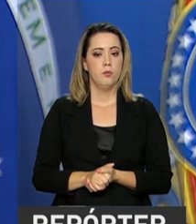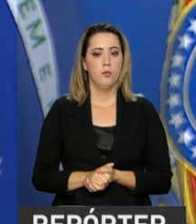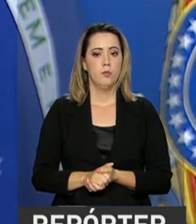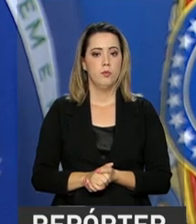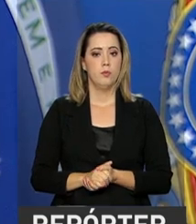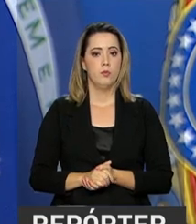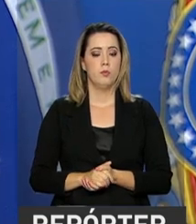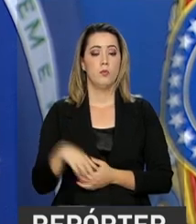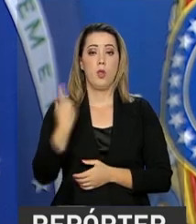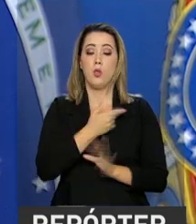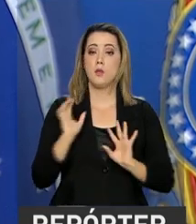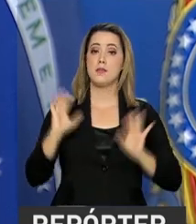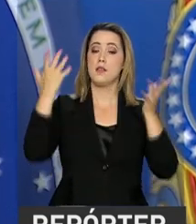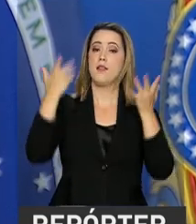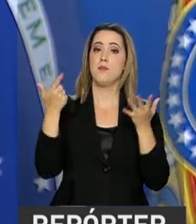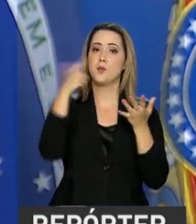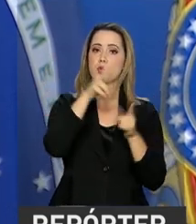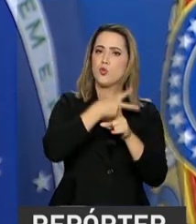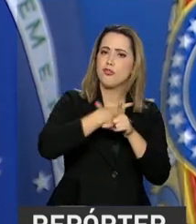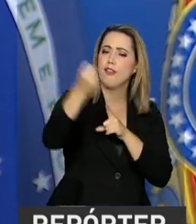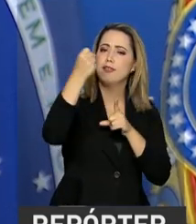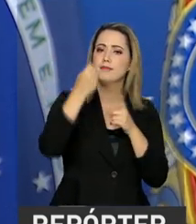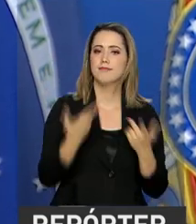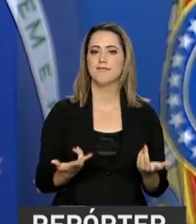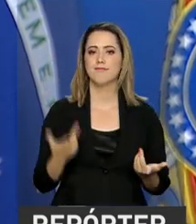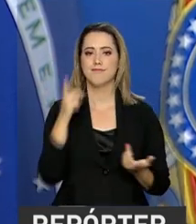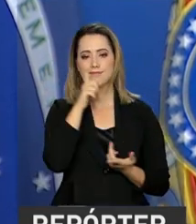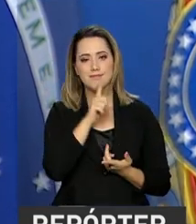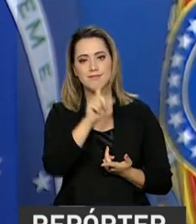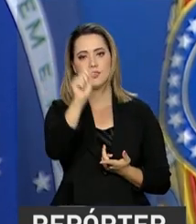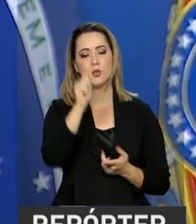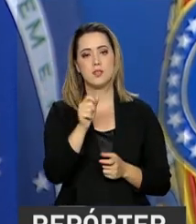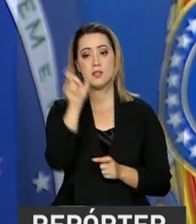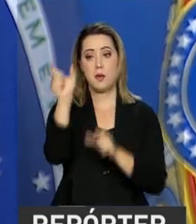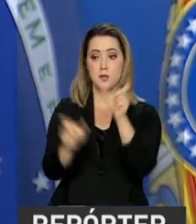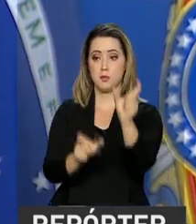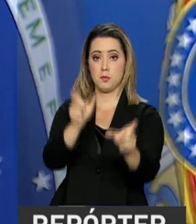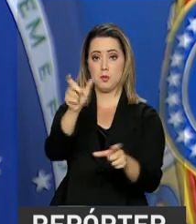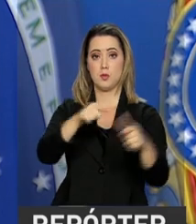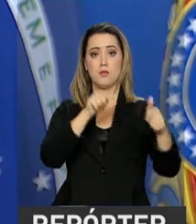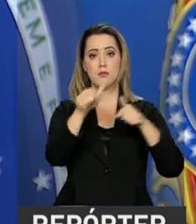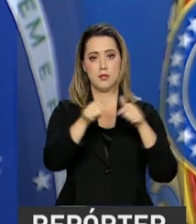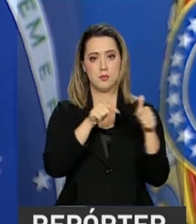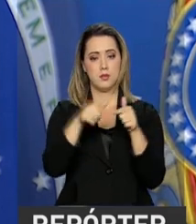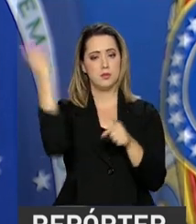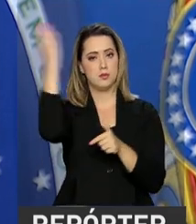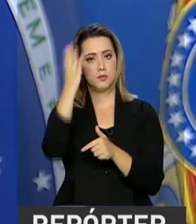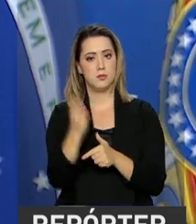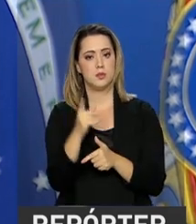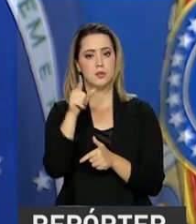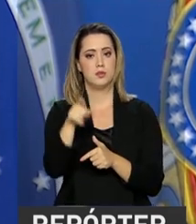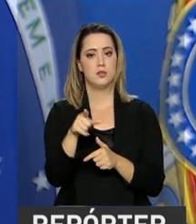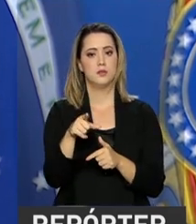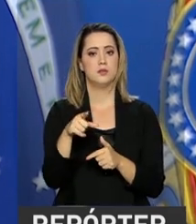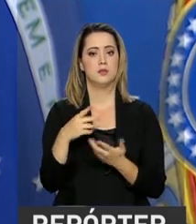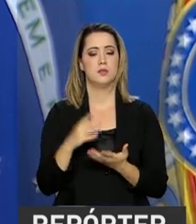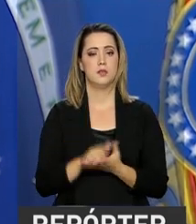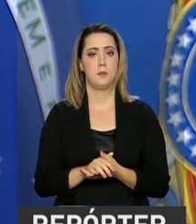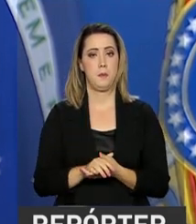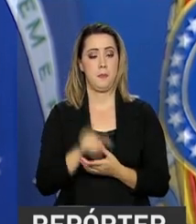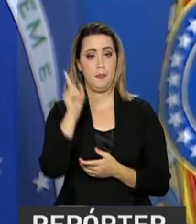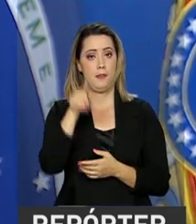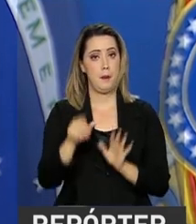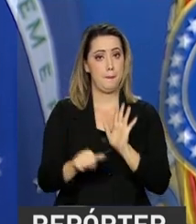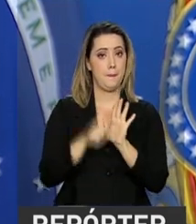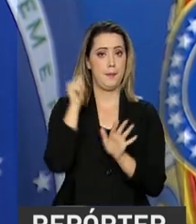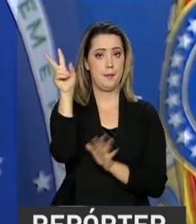nós celebramos mais uma conquista dos trabalhadores eh brasileiros convenhamos é a